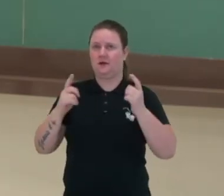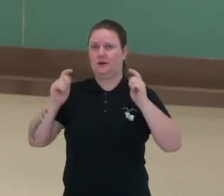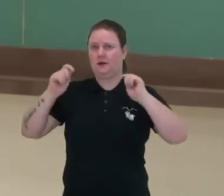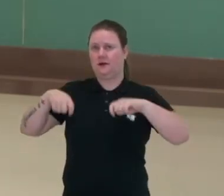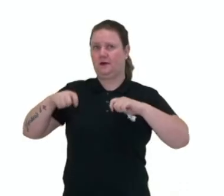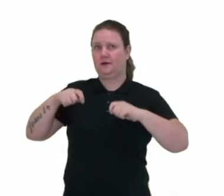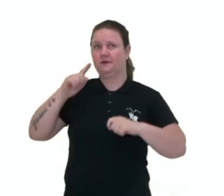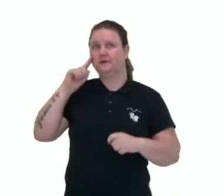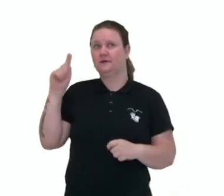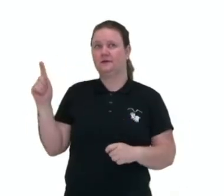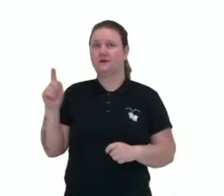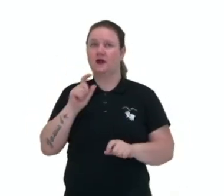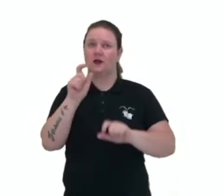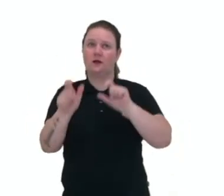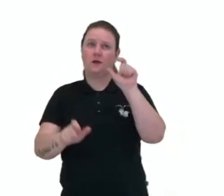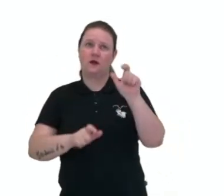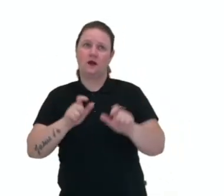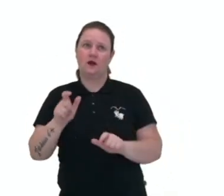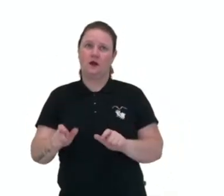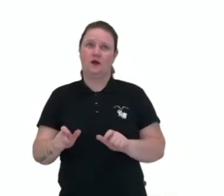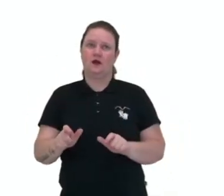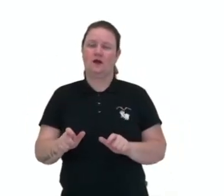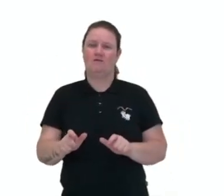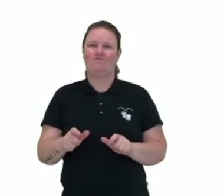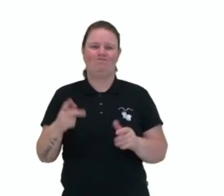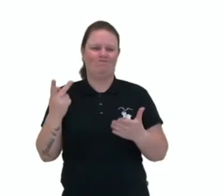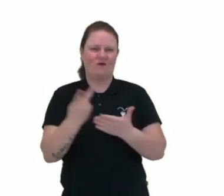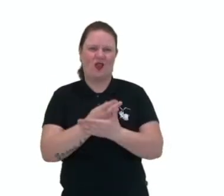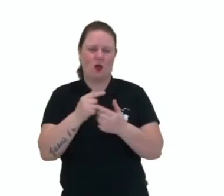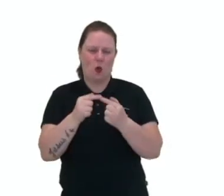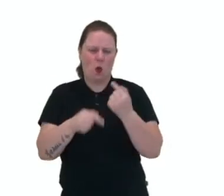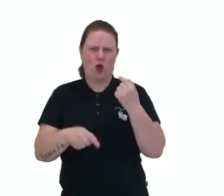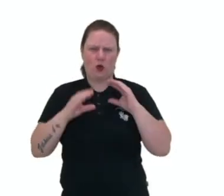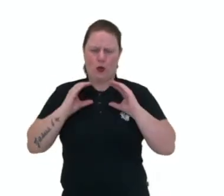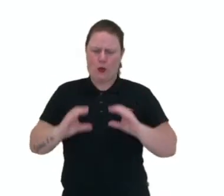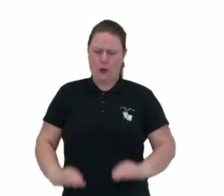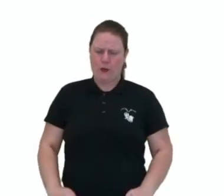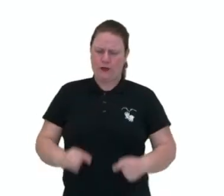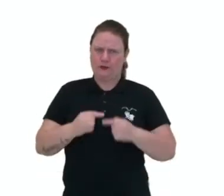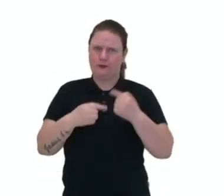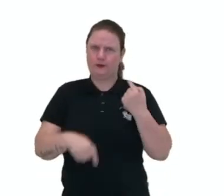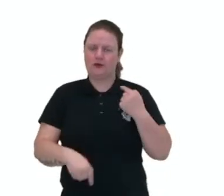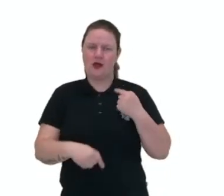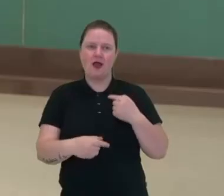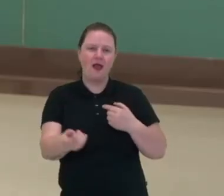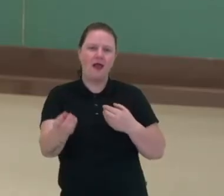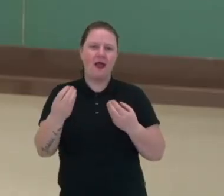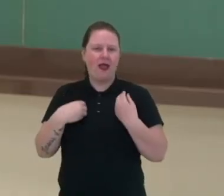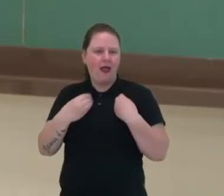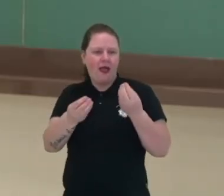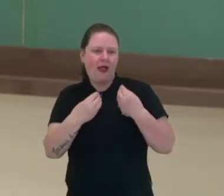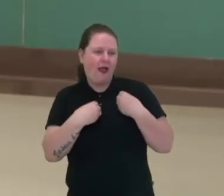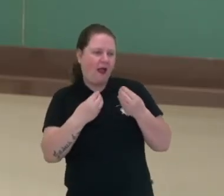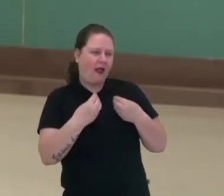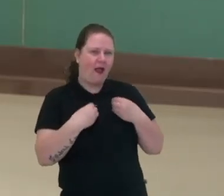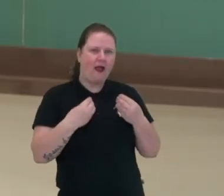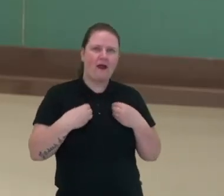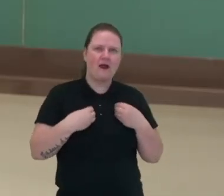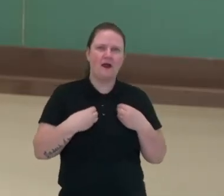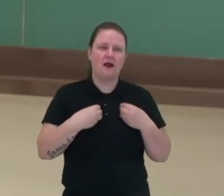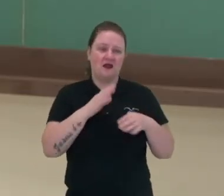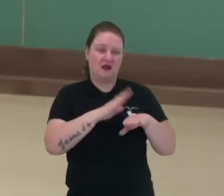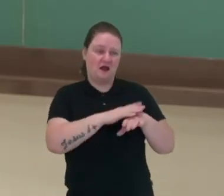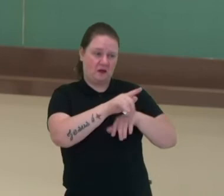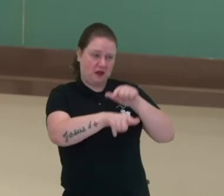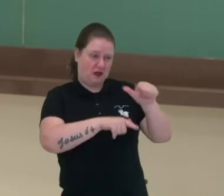dizer assim, seriam as pessoas que, de alguma forma desonesta, né, ganham algum benefício produzido pelos trabalhadores. Essas são as